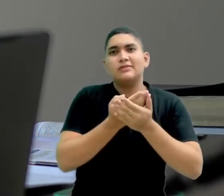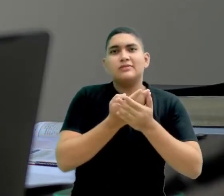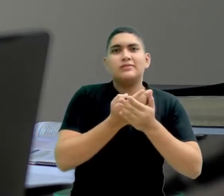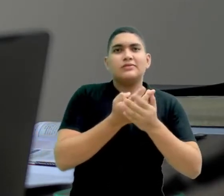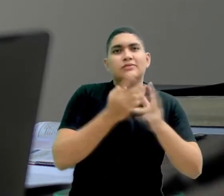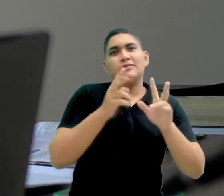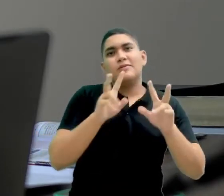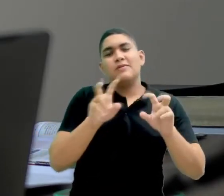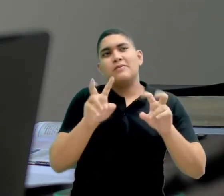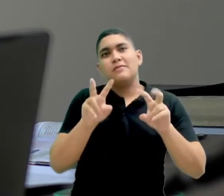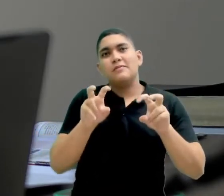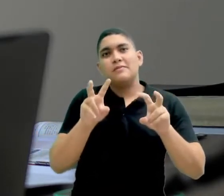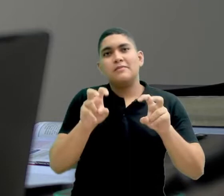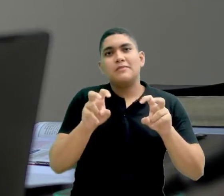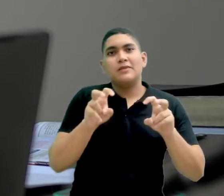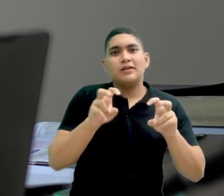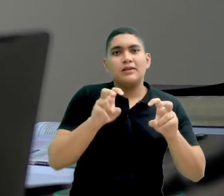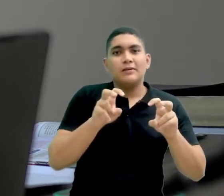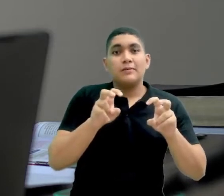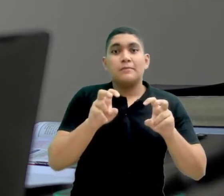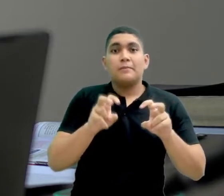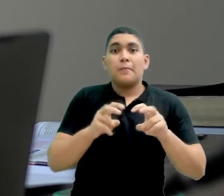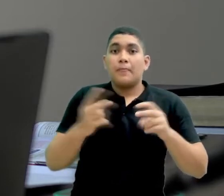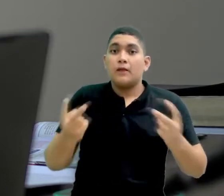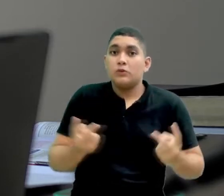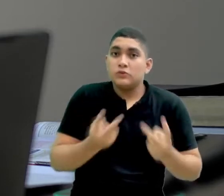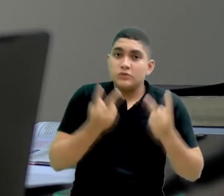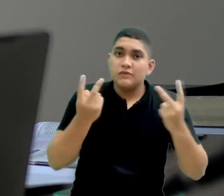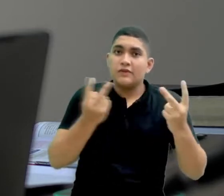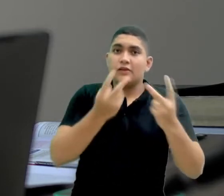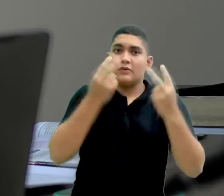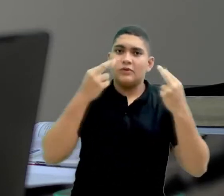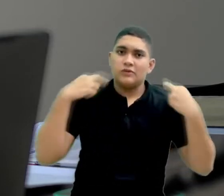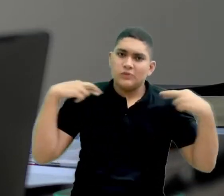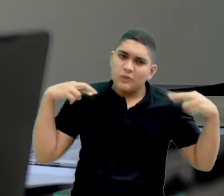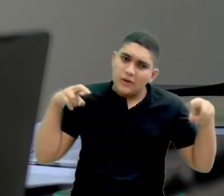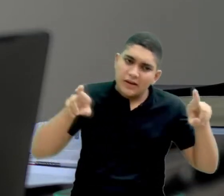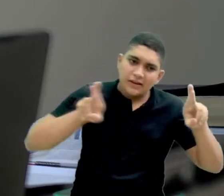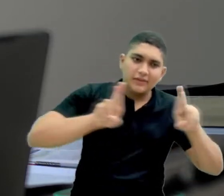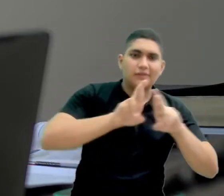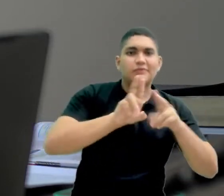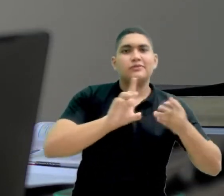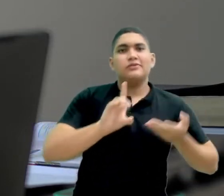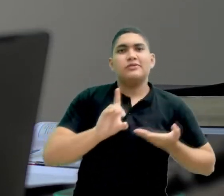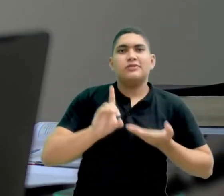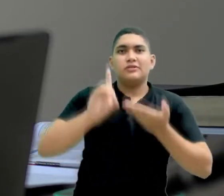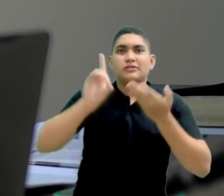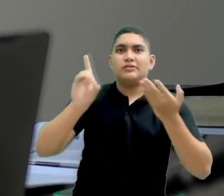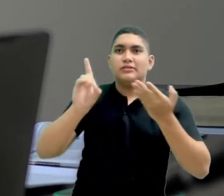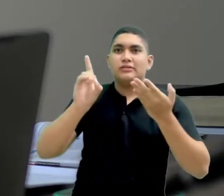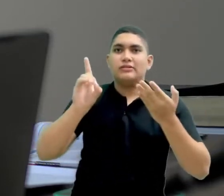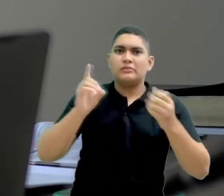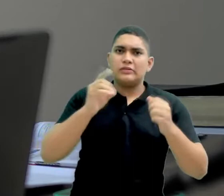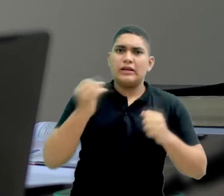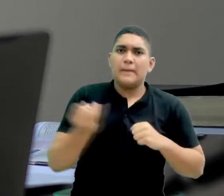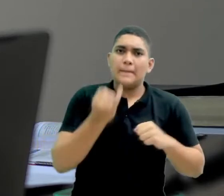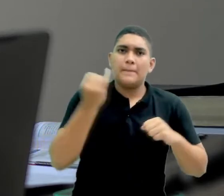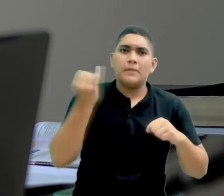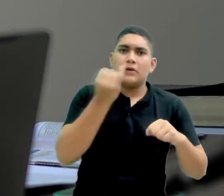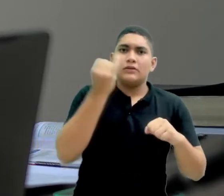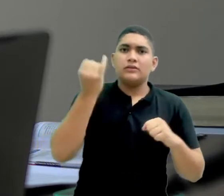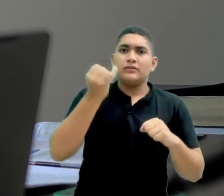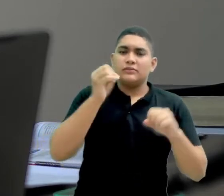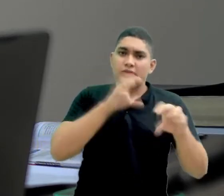de adultos, que tem como tema os valores do reino de Deus, a relevância do Sermão do Monte para